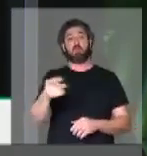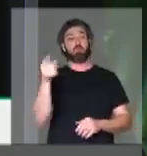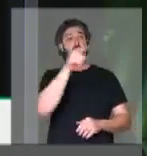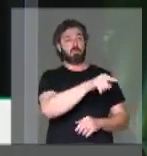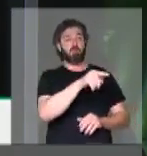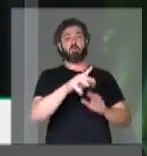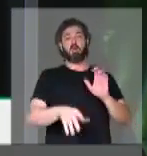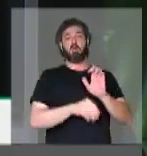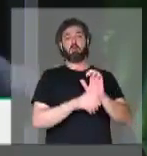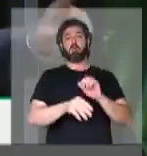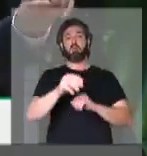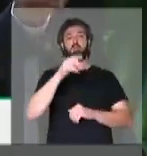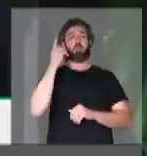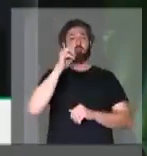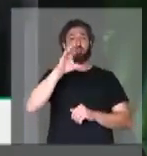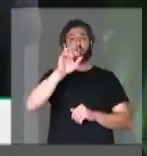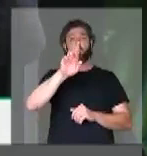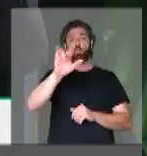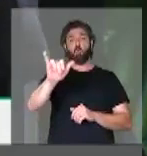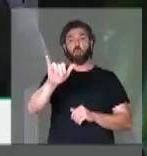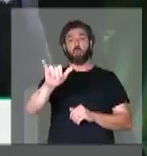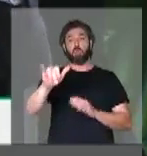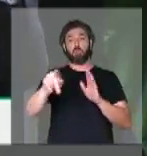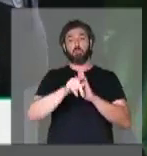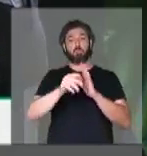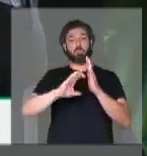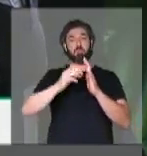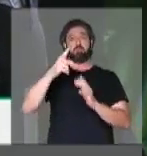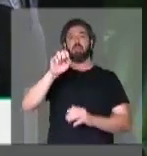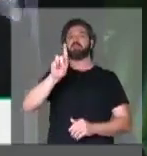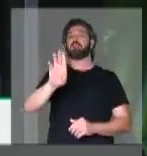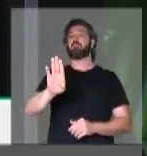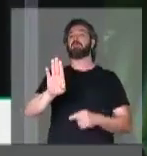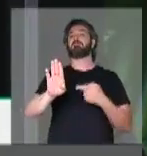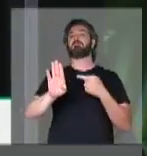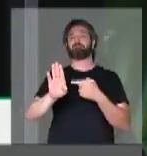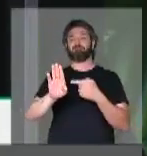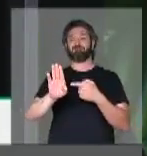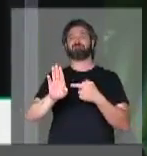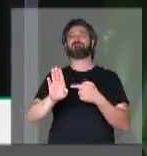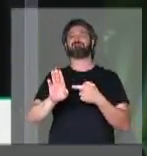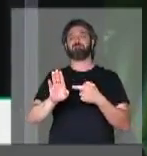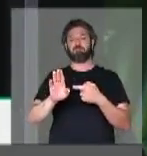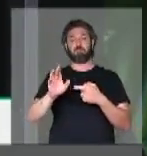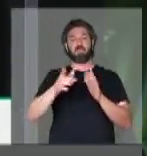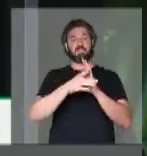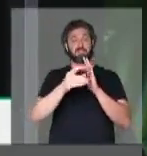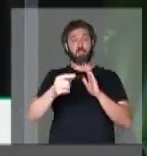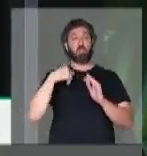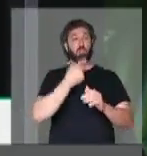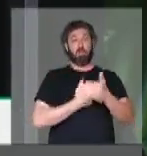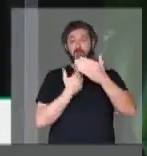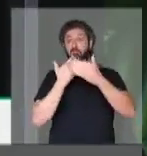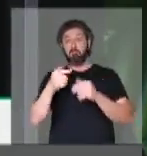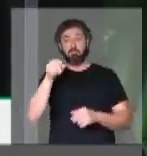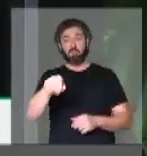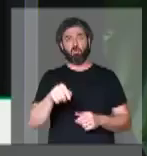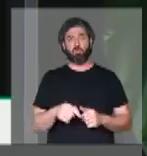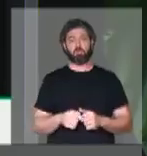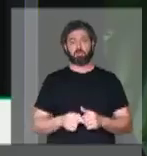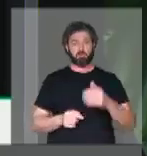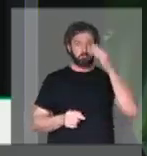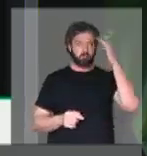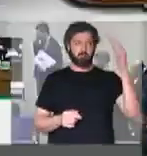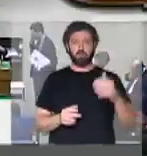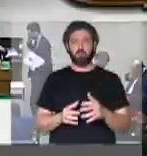da emenda do deputado eduardo cury do psdb que destacou a favor dela que nós vamos votar muito obrigado seu